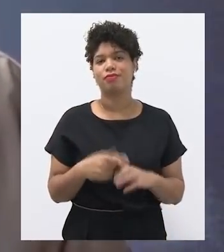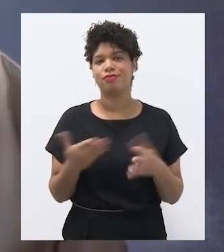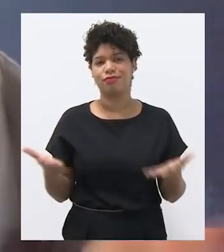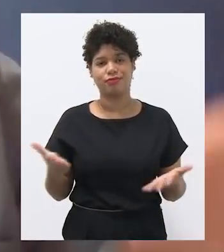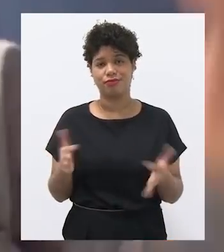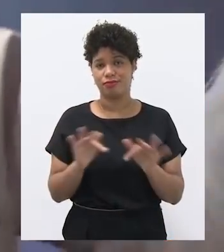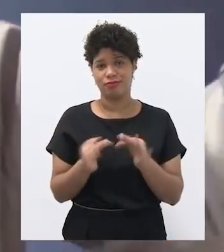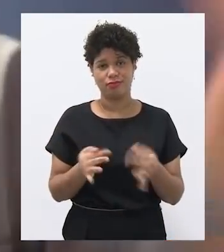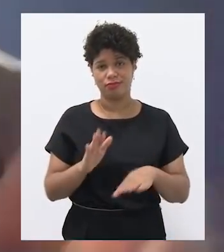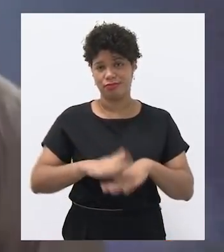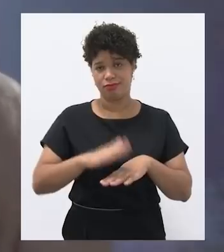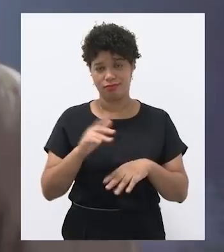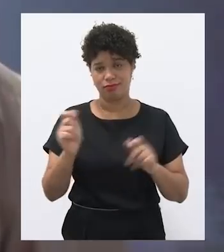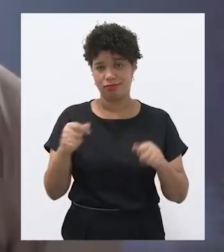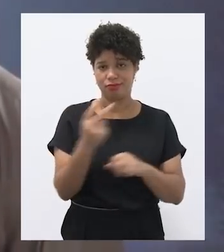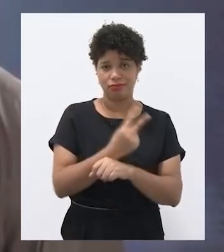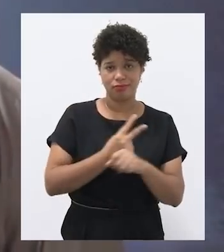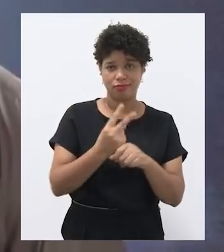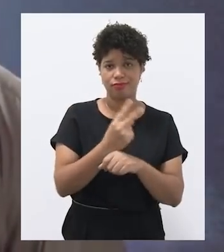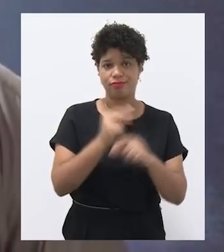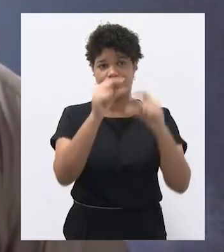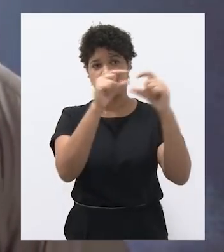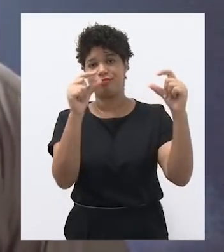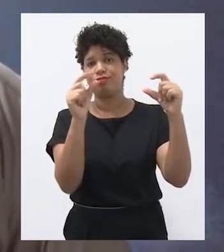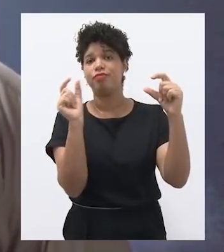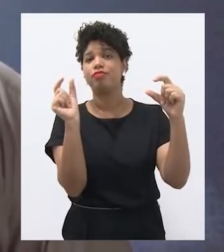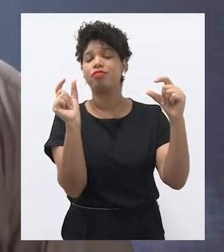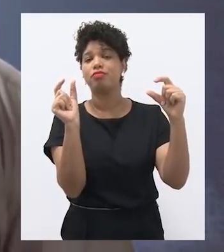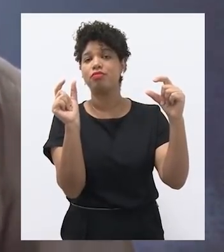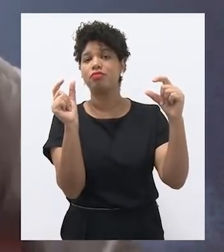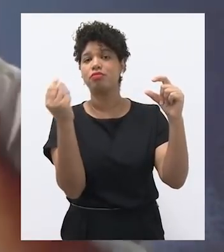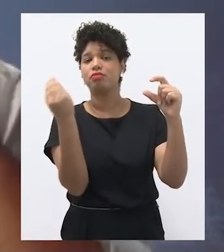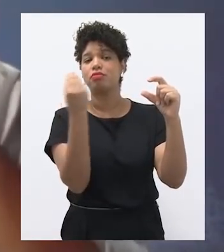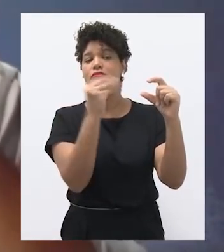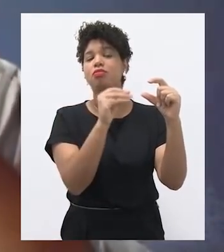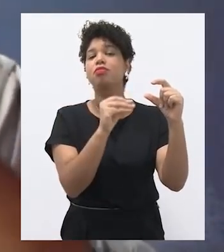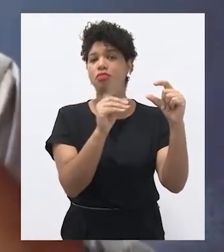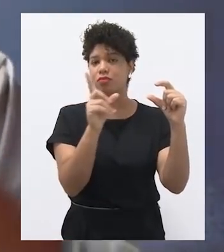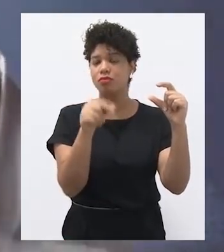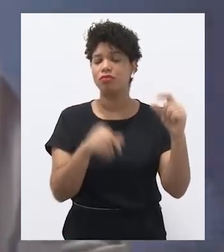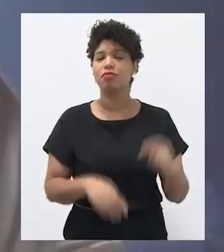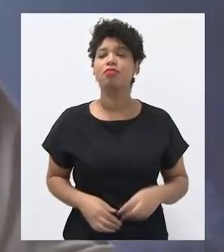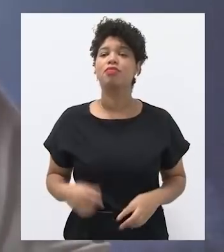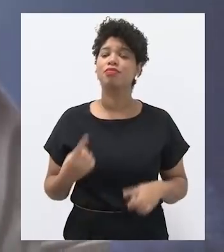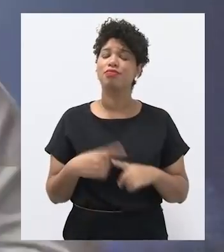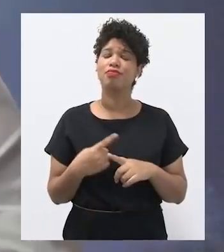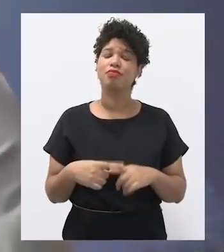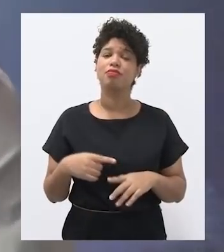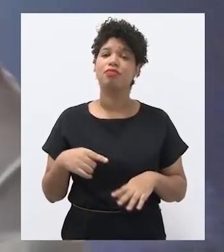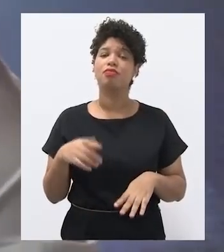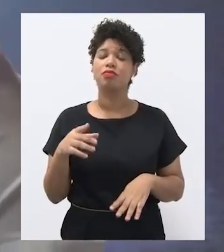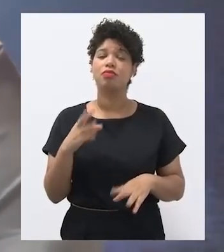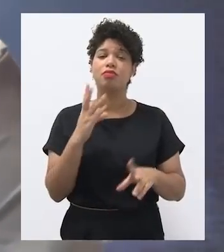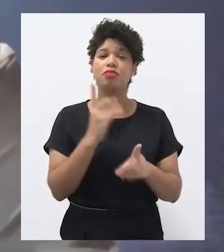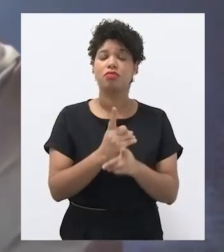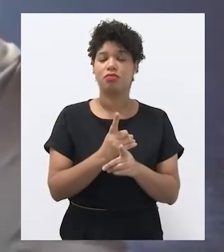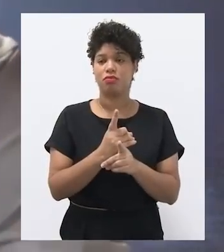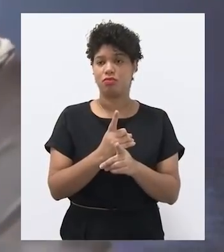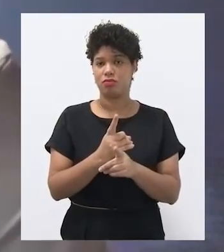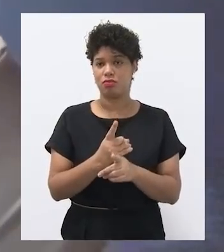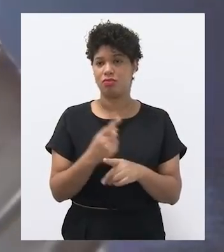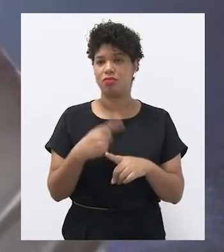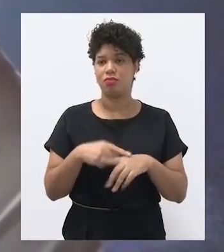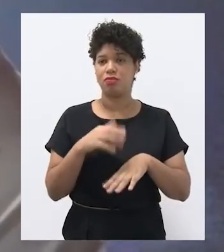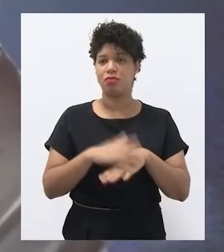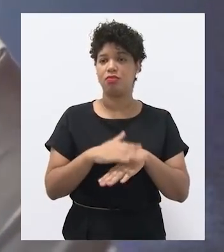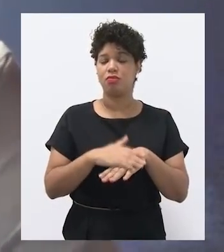simples fazer a busca pelo conteúdo que se quer? Talvez não, mas porque no momento em que esse estudante está